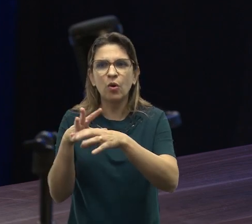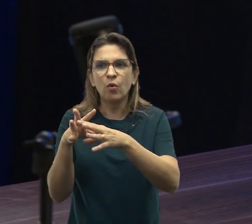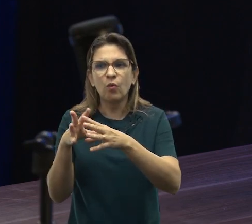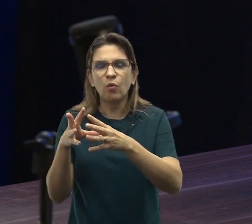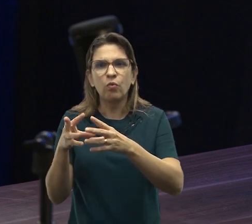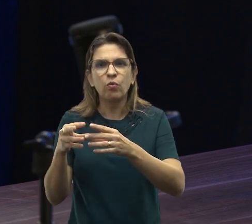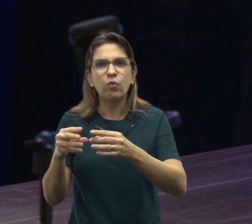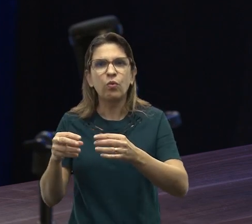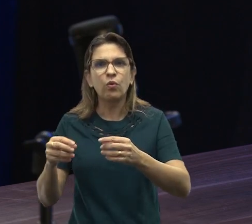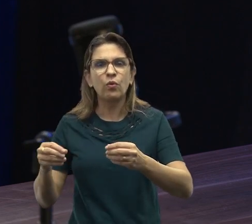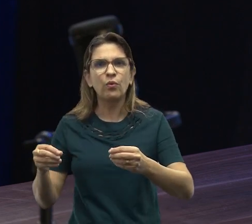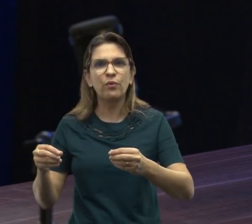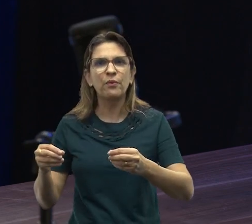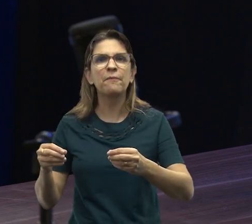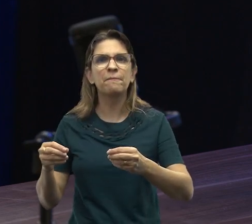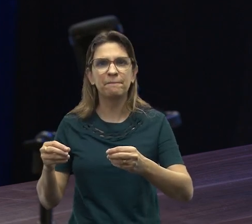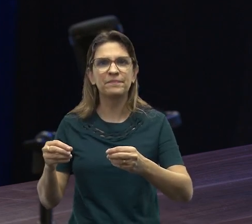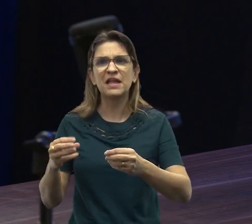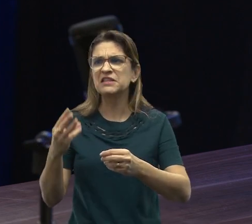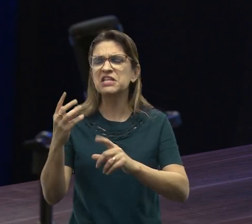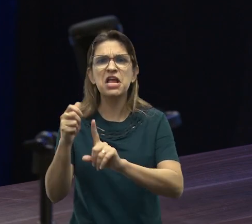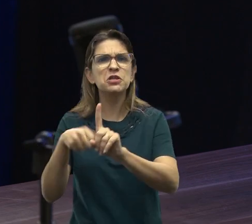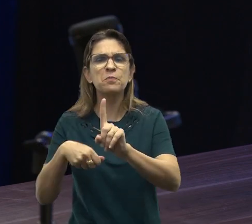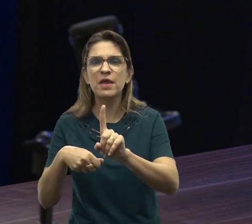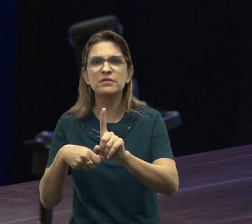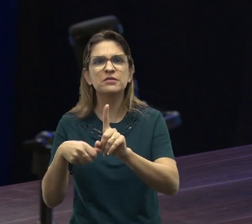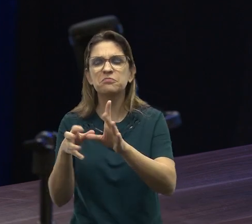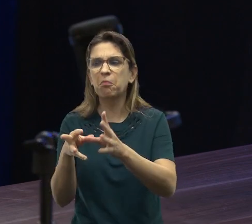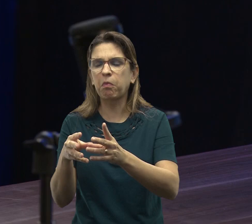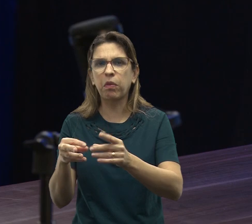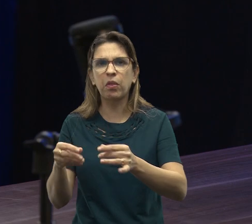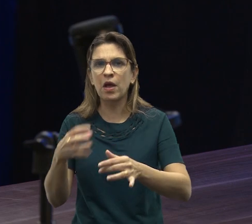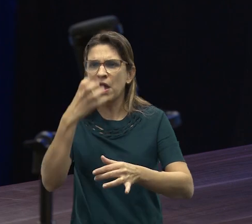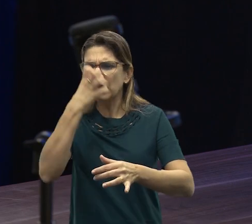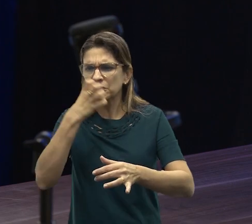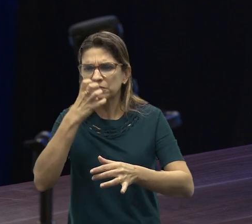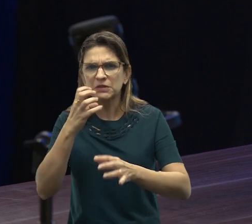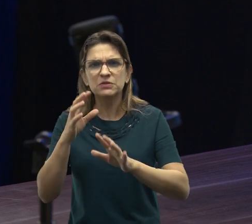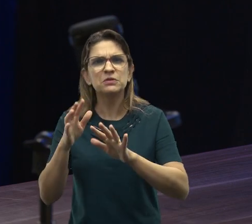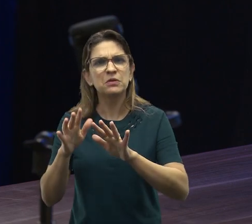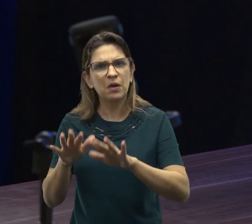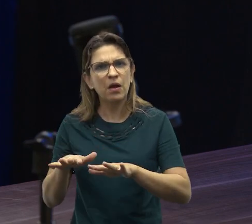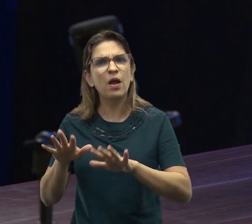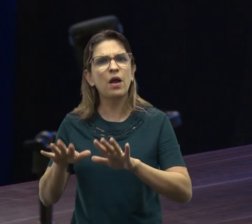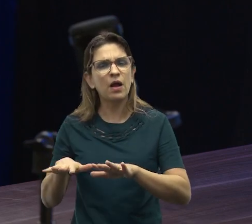utilizando um medicamento, né? E eu vi casos que a gente também fazia